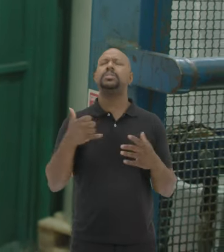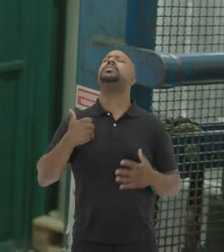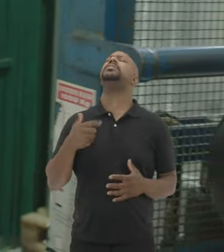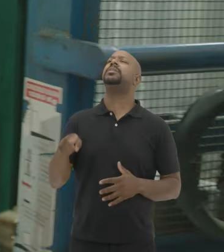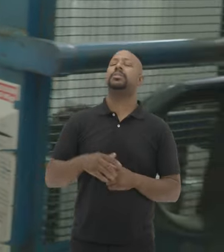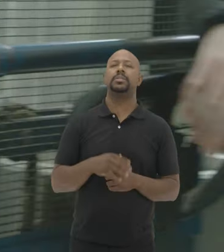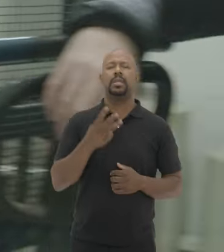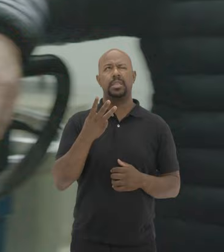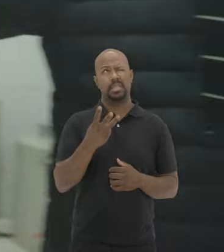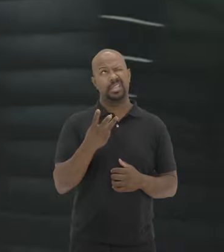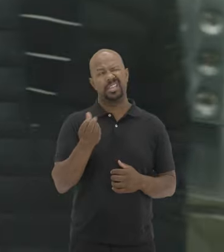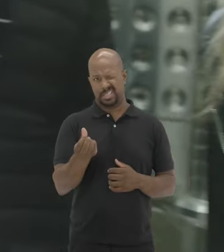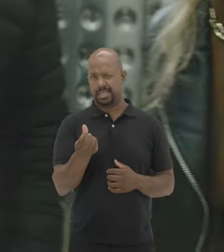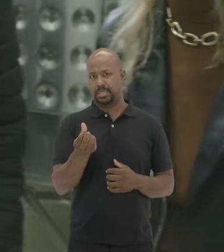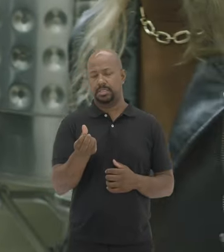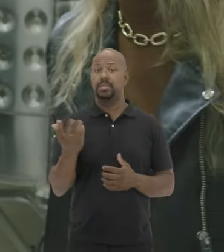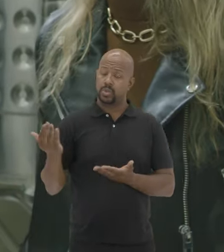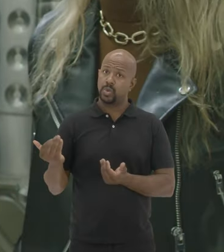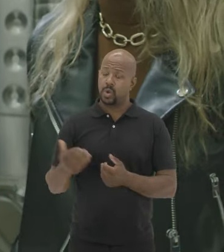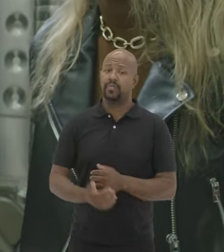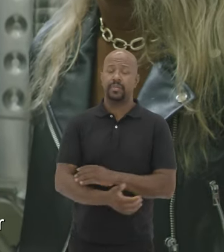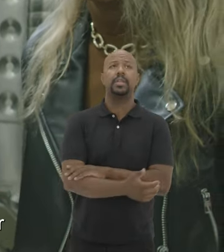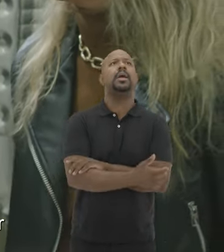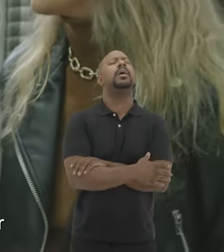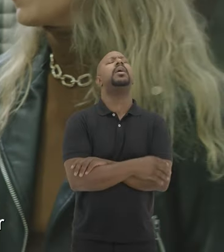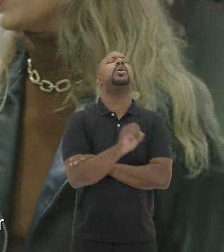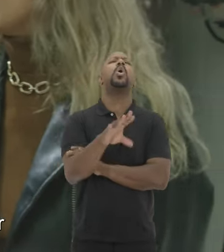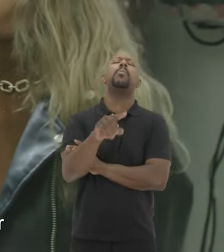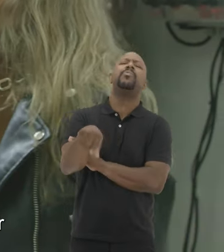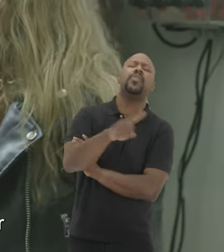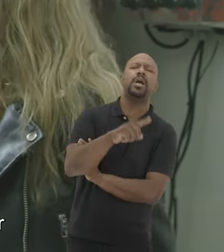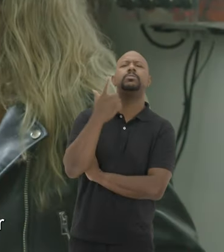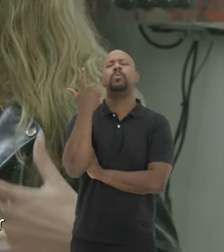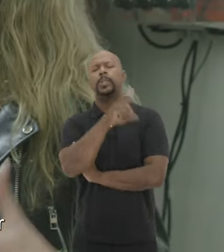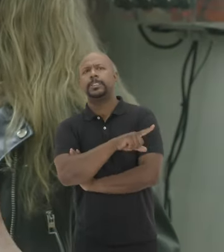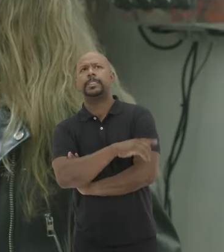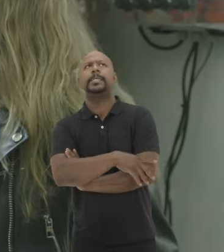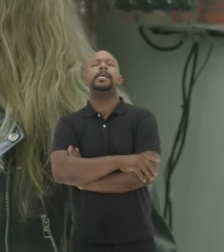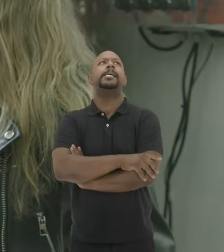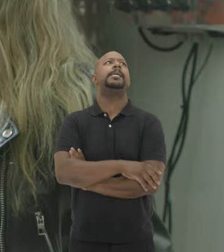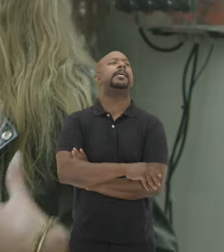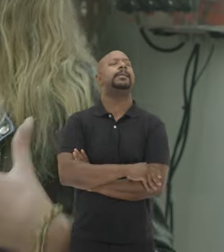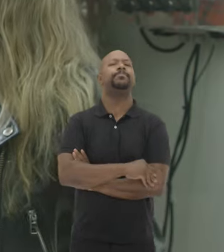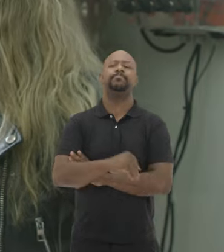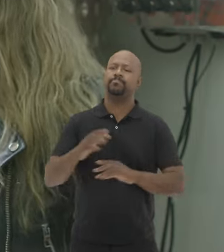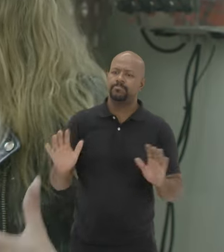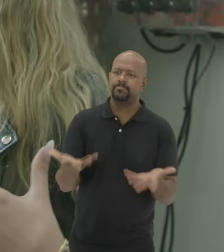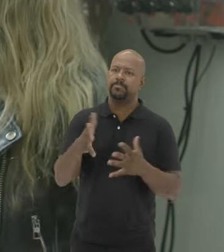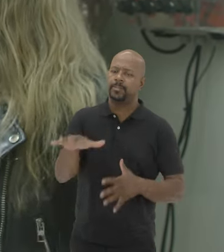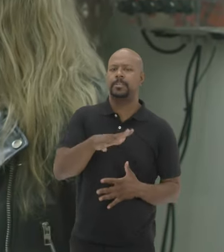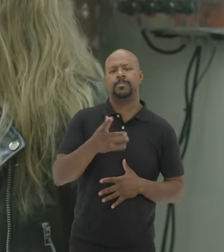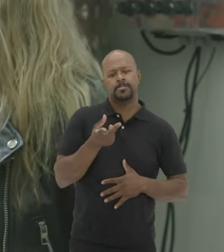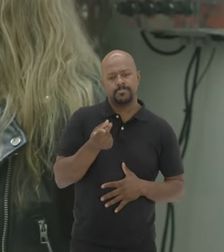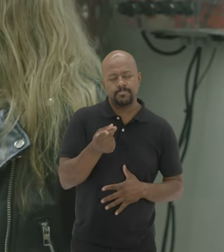tem? Ele tem 36. Ele é novo, né? É. E como que foi para vocês, assim, conseguir incentivar isso